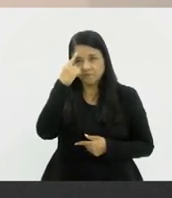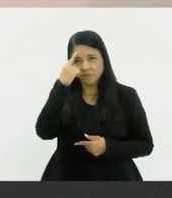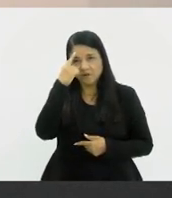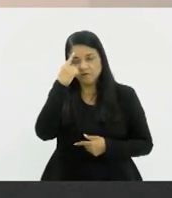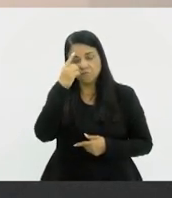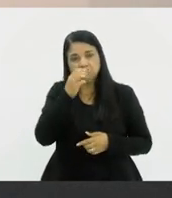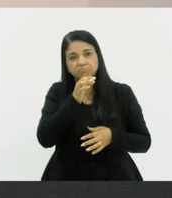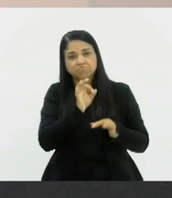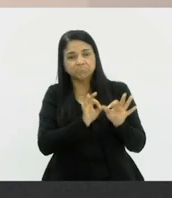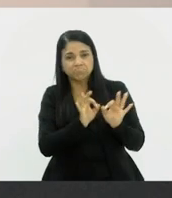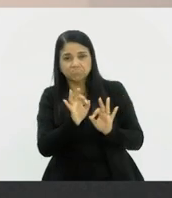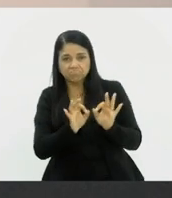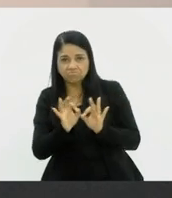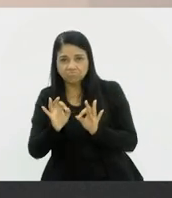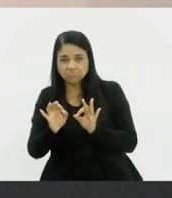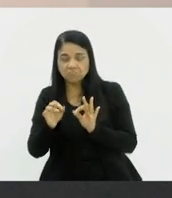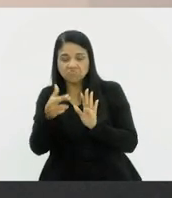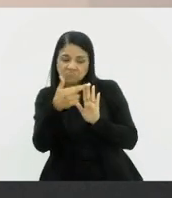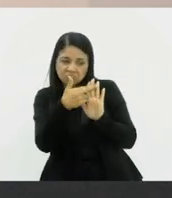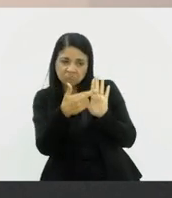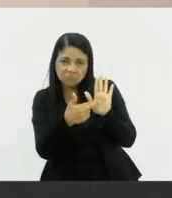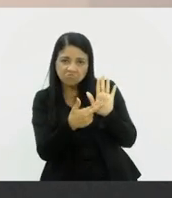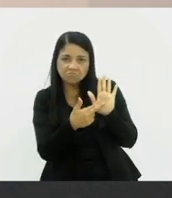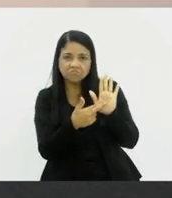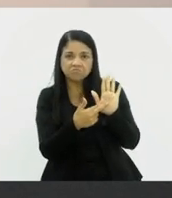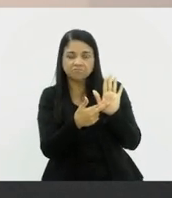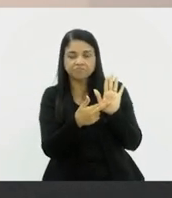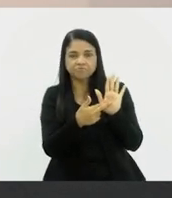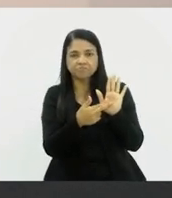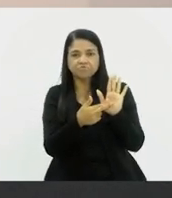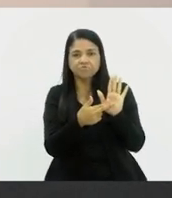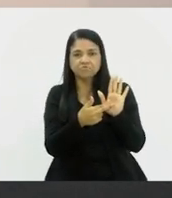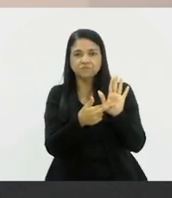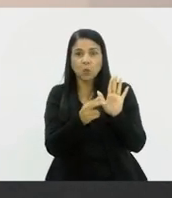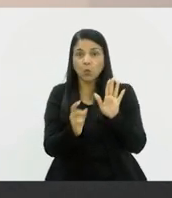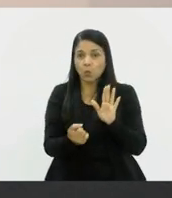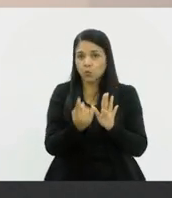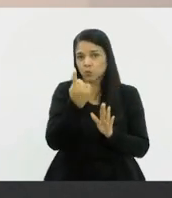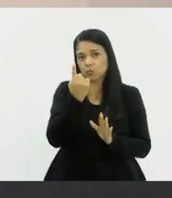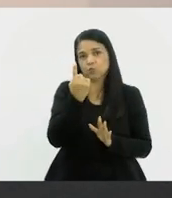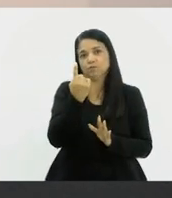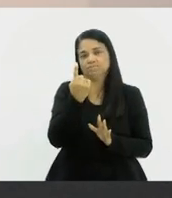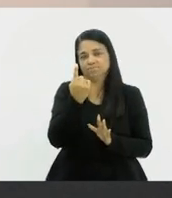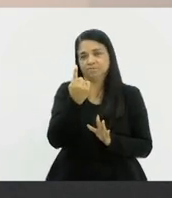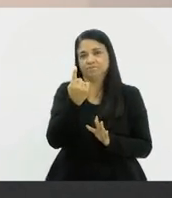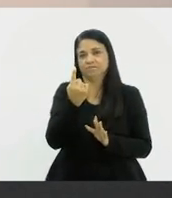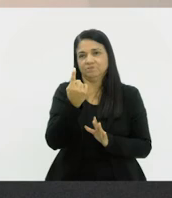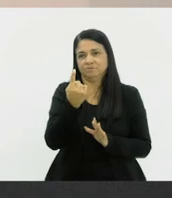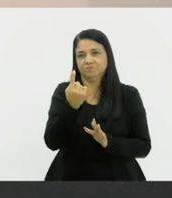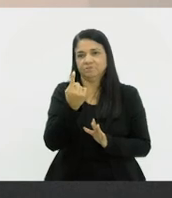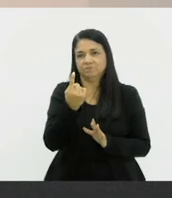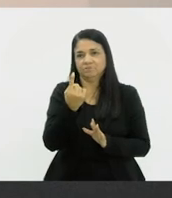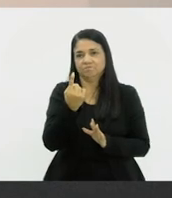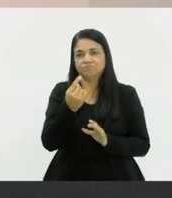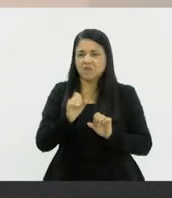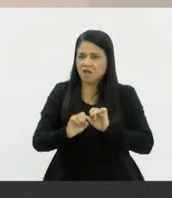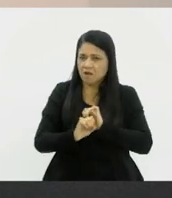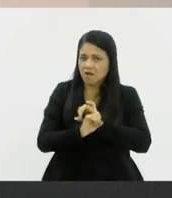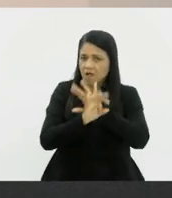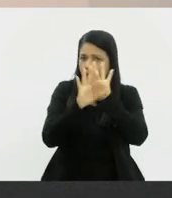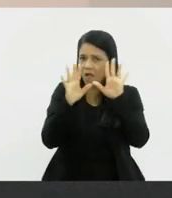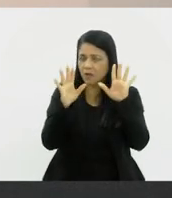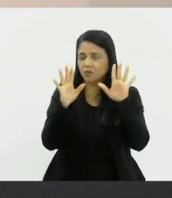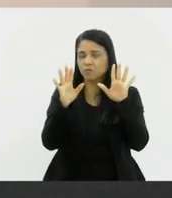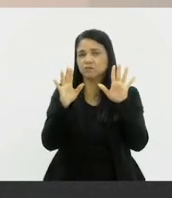estabelecer algum tipo de critério né único e claro para